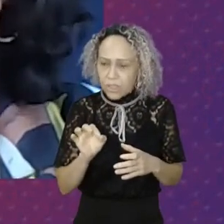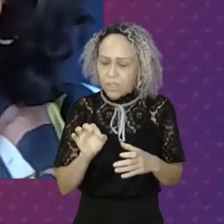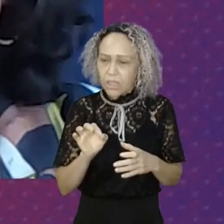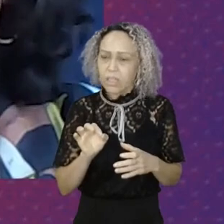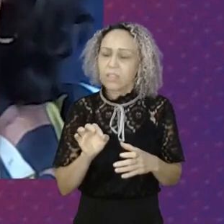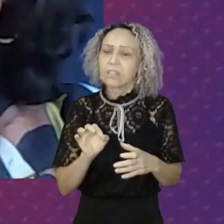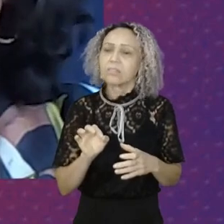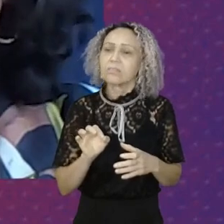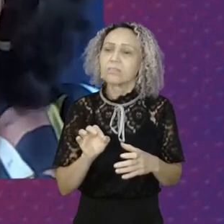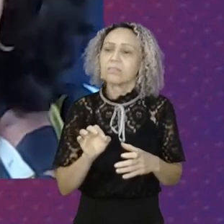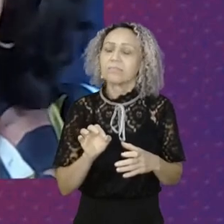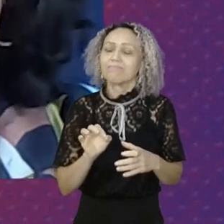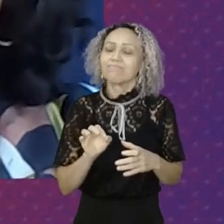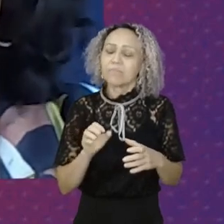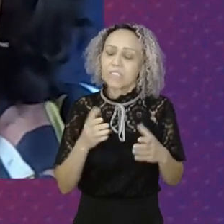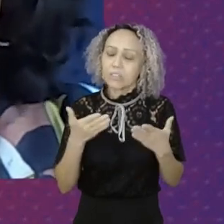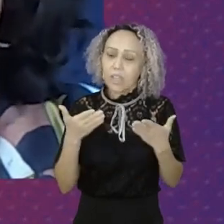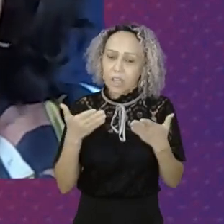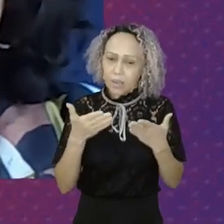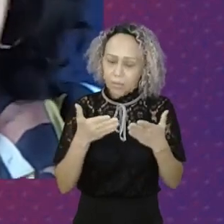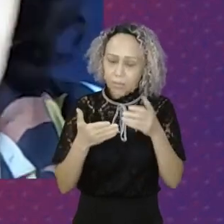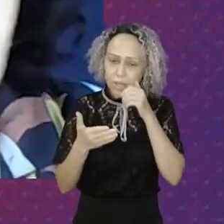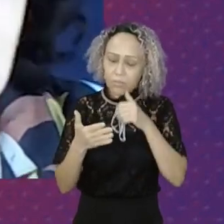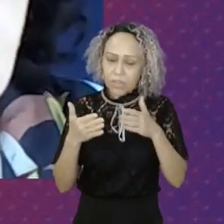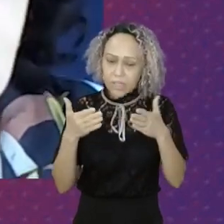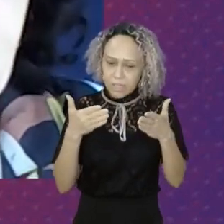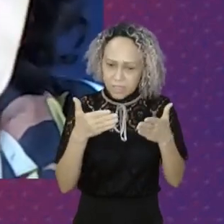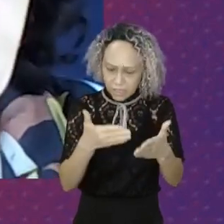às mulheres vítimas de violência.